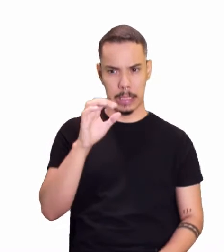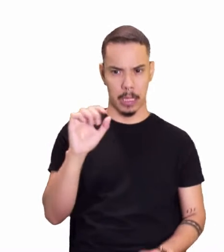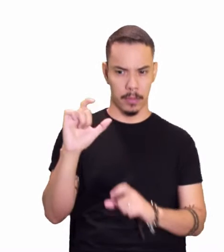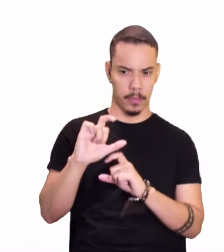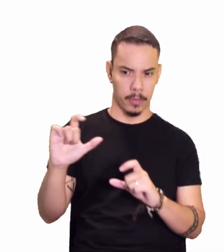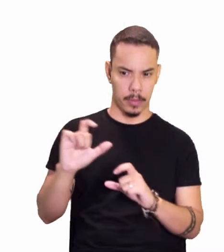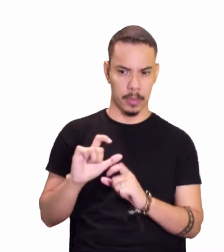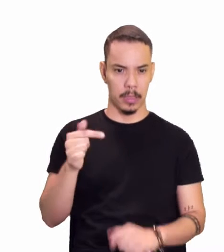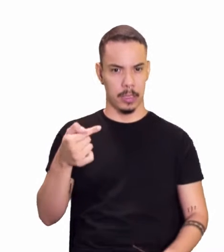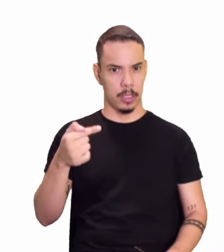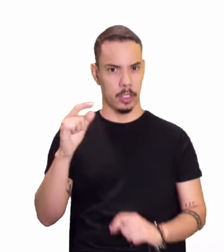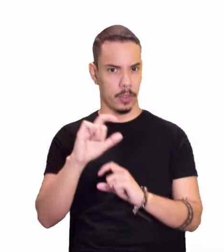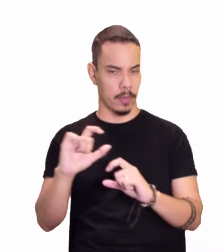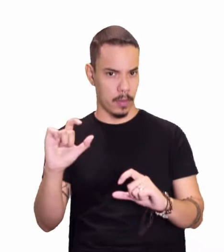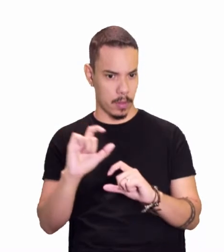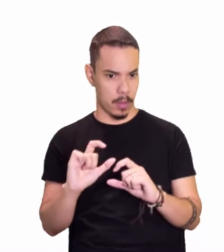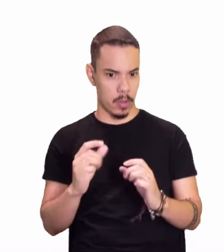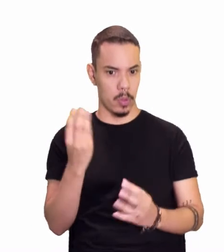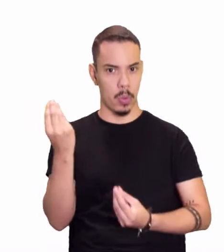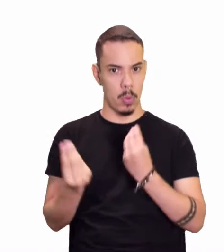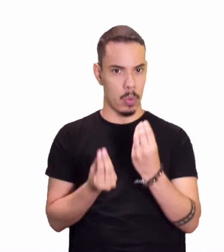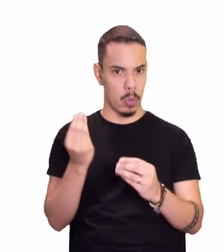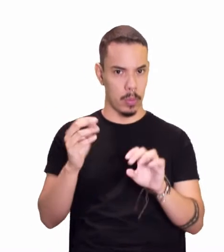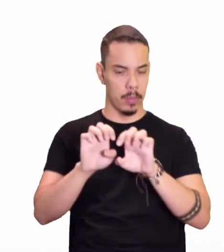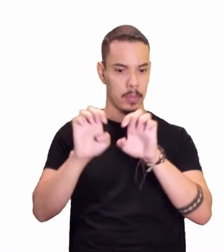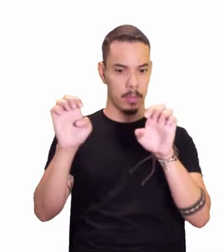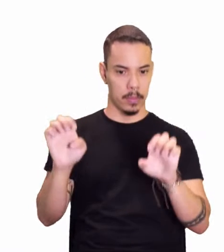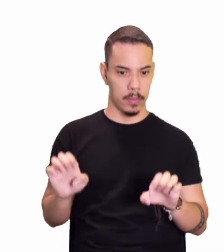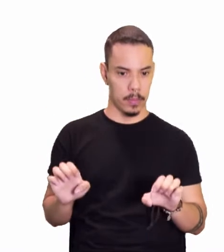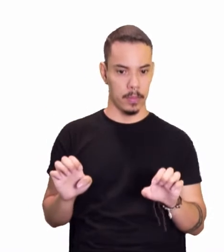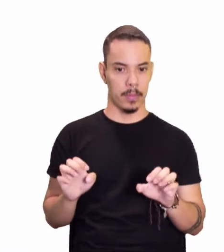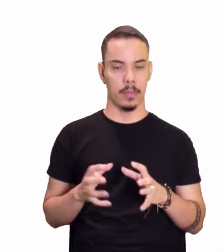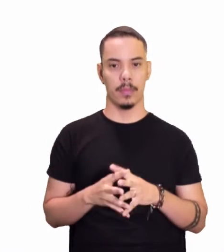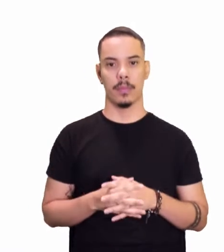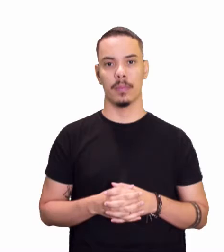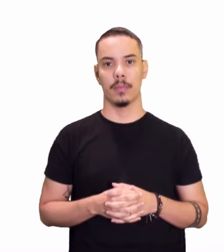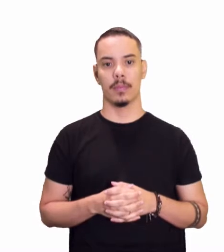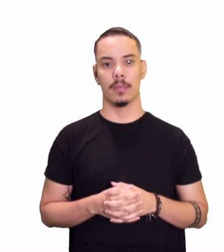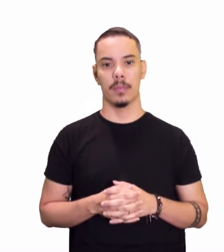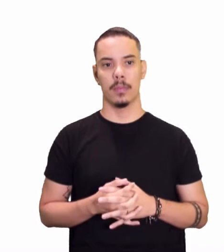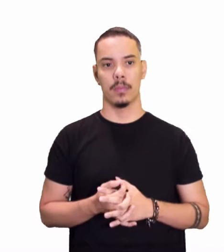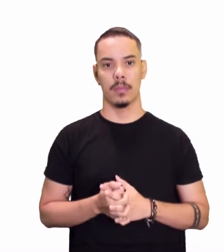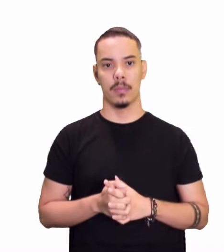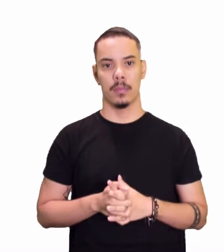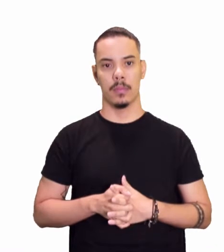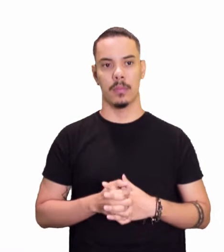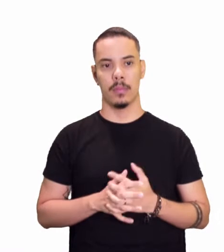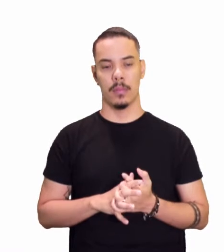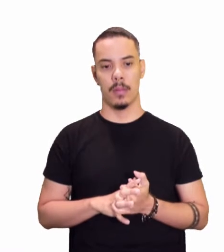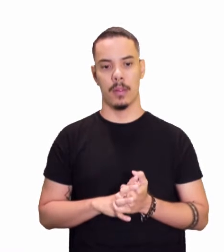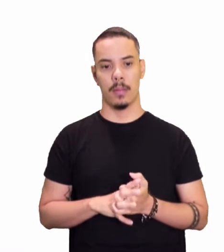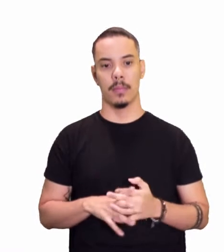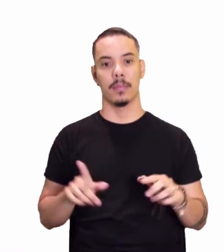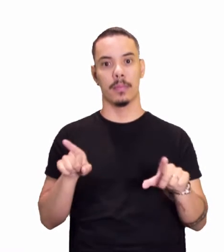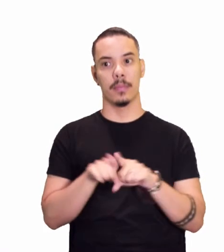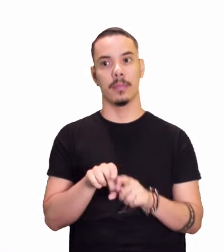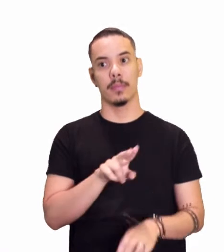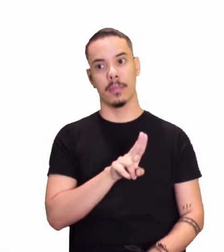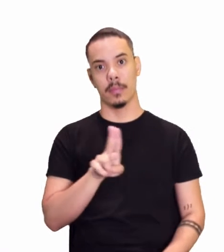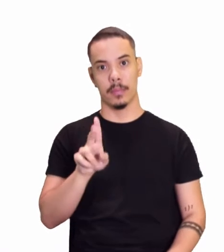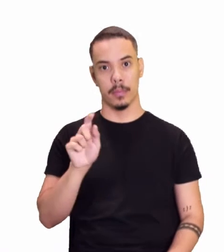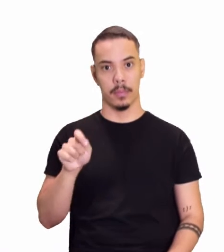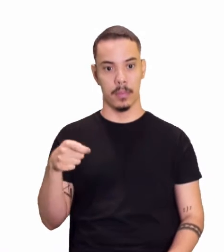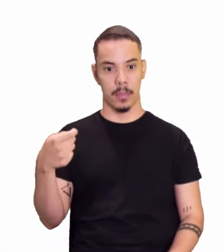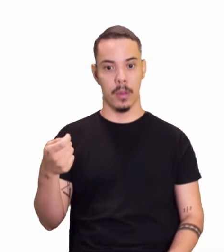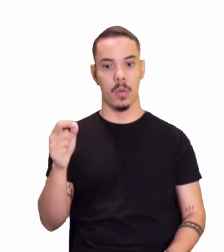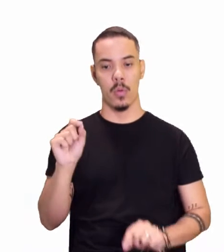7 versos? Como era a estrutura da medida nova, né? E ela se chamava, passou a se